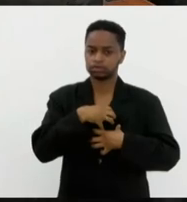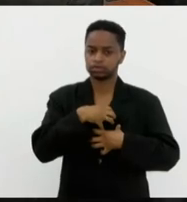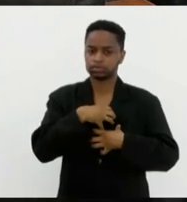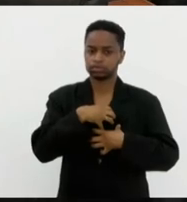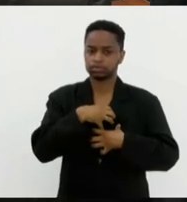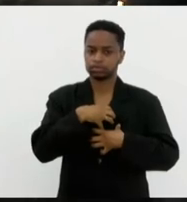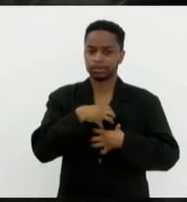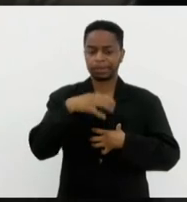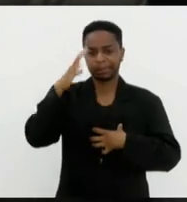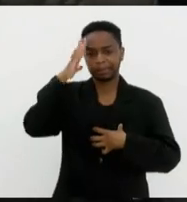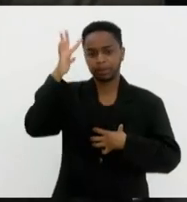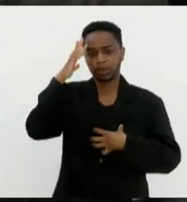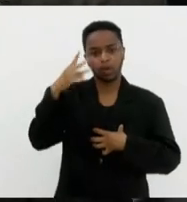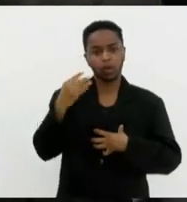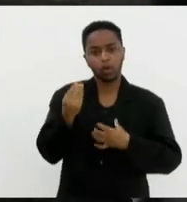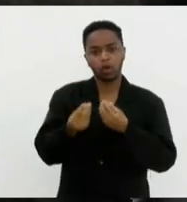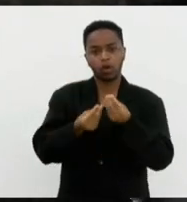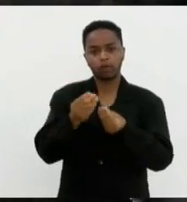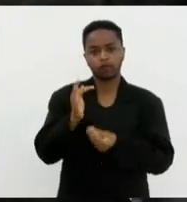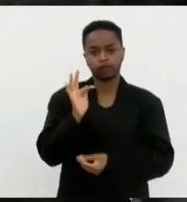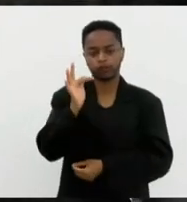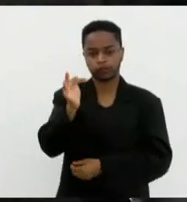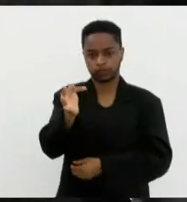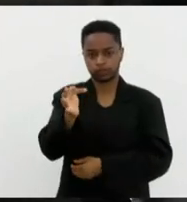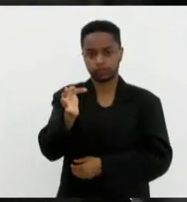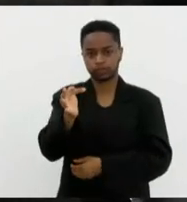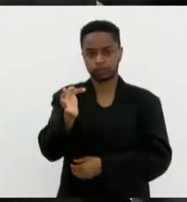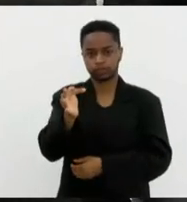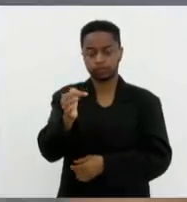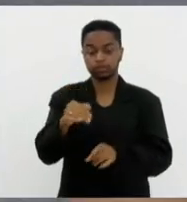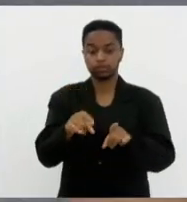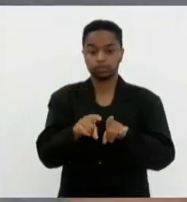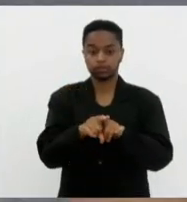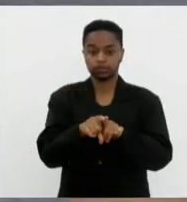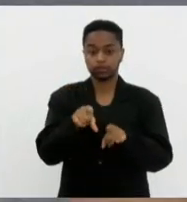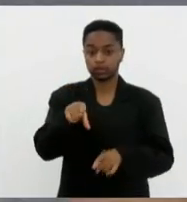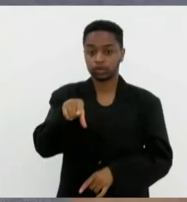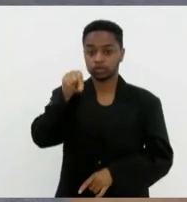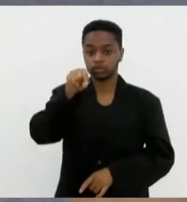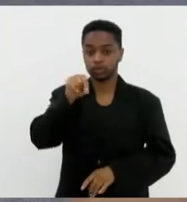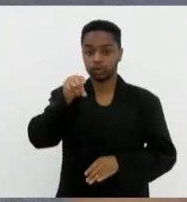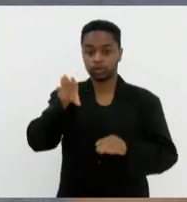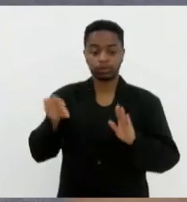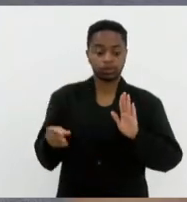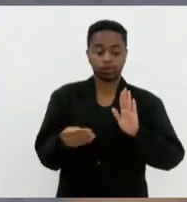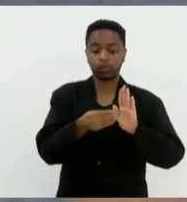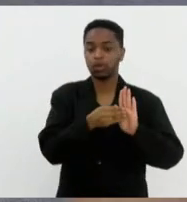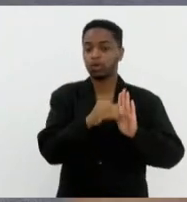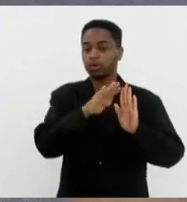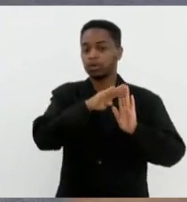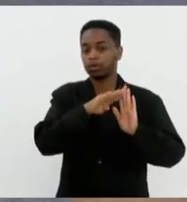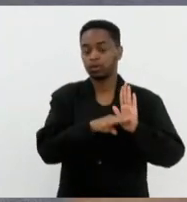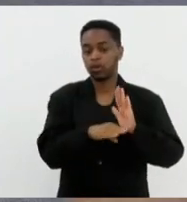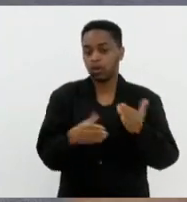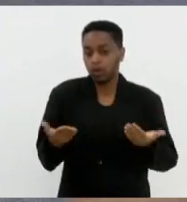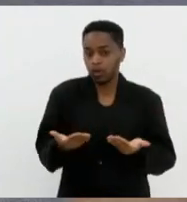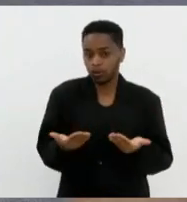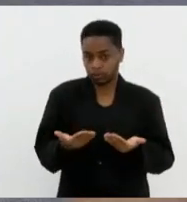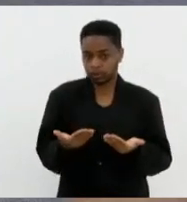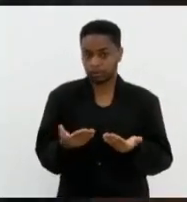para o futuro e escolheram para botar em pauta hoje, e a pauta foi